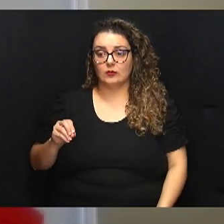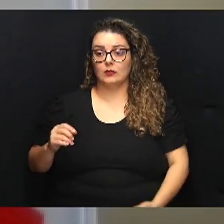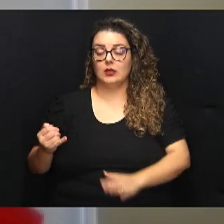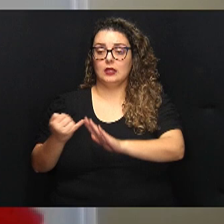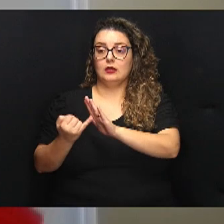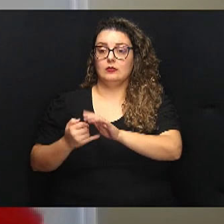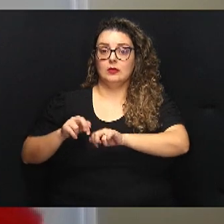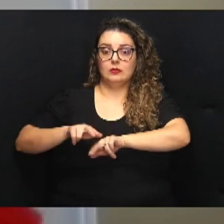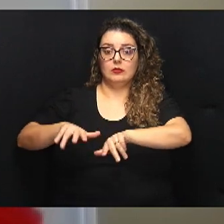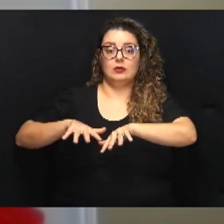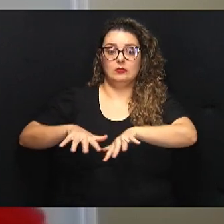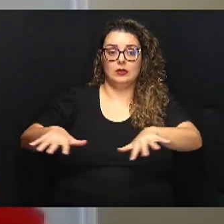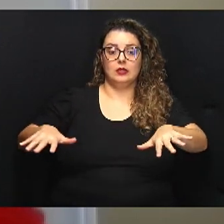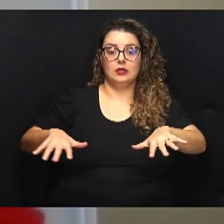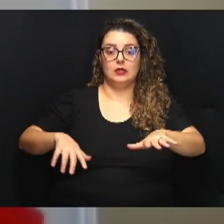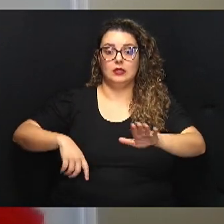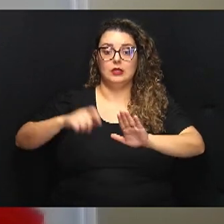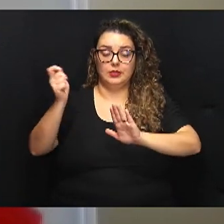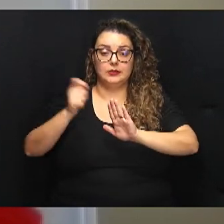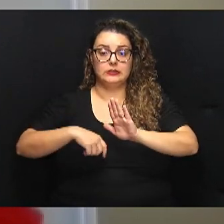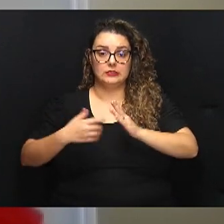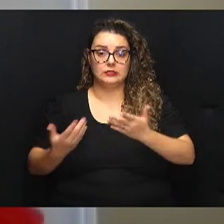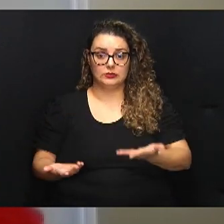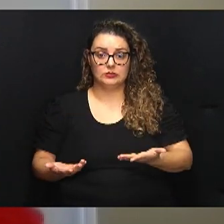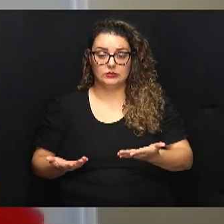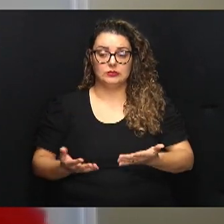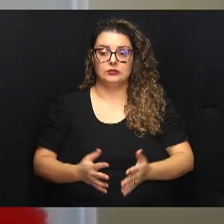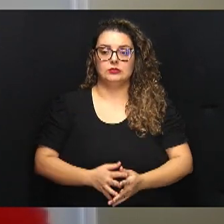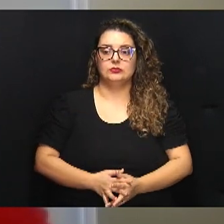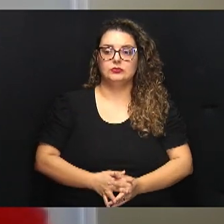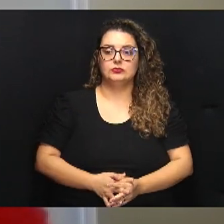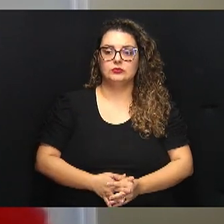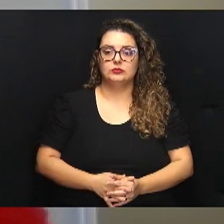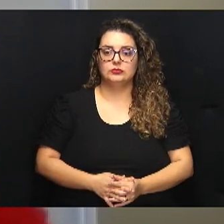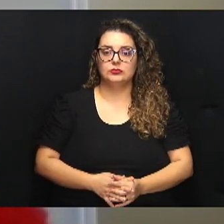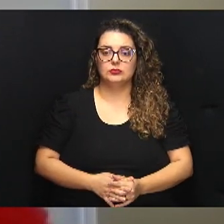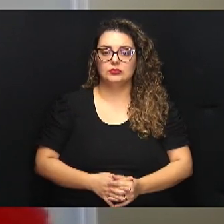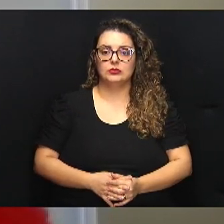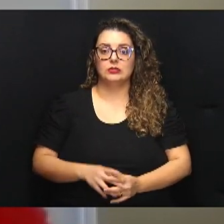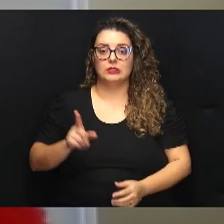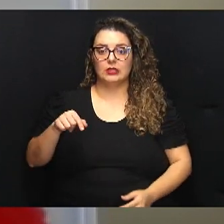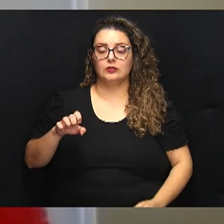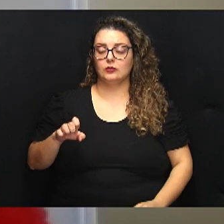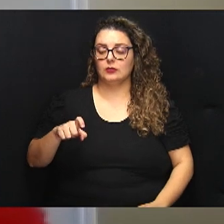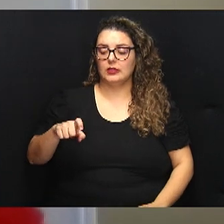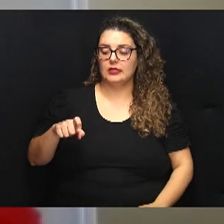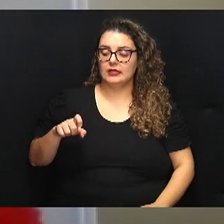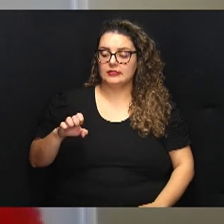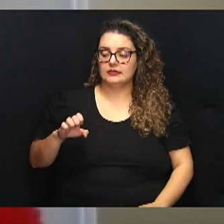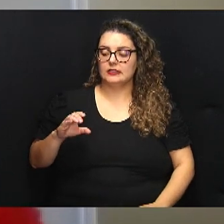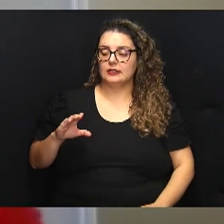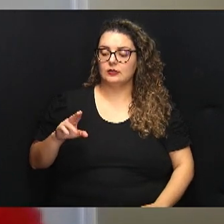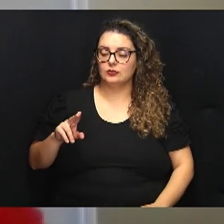entidades executoras, né, do executivo de cada nível,